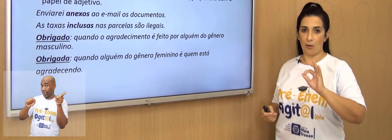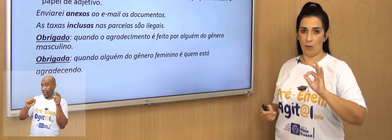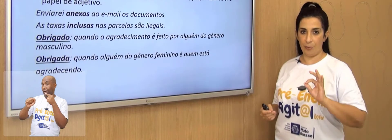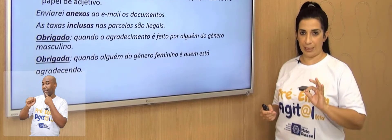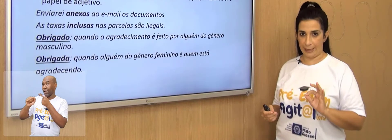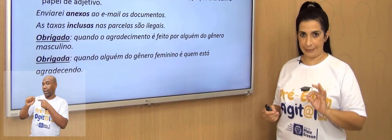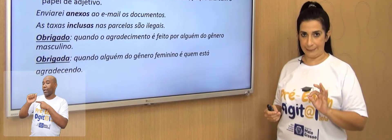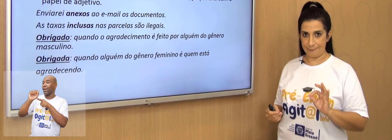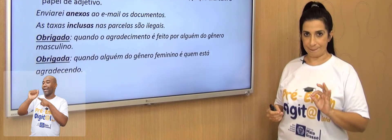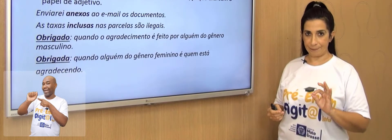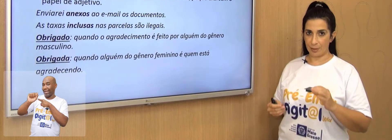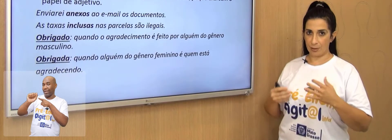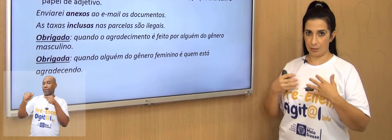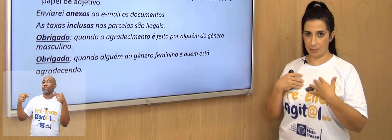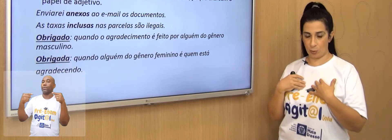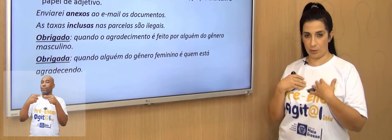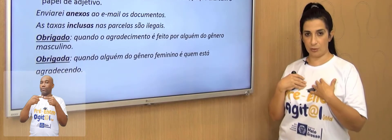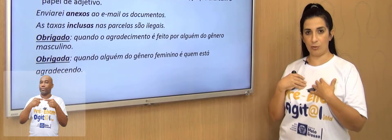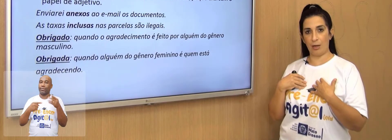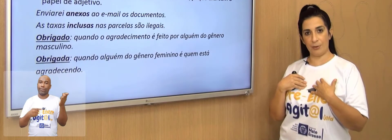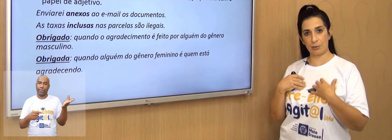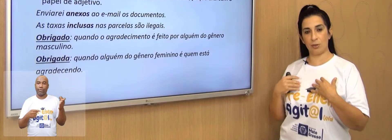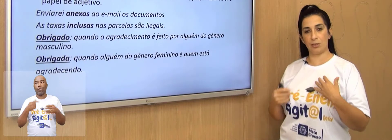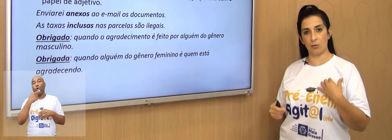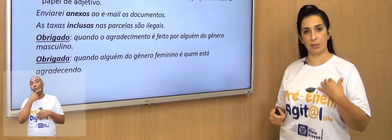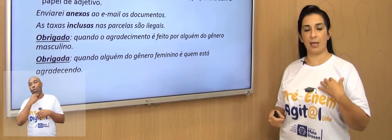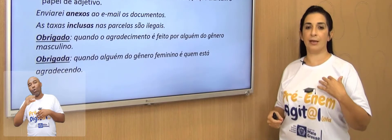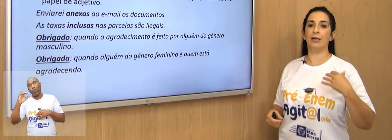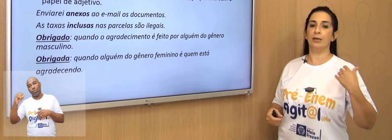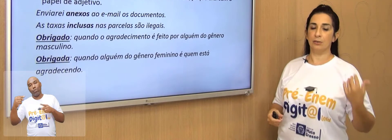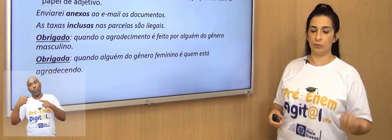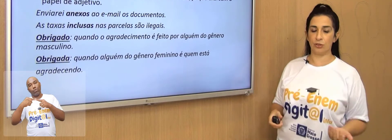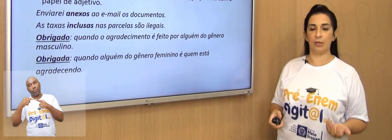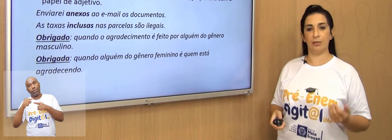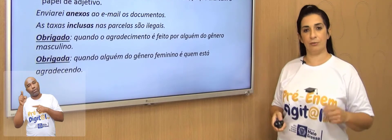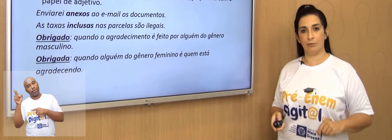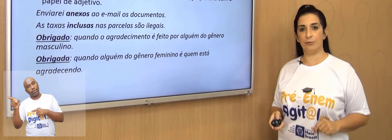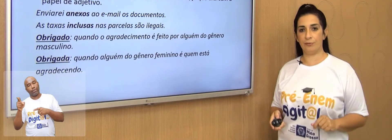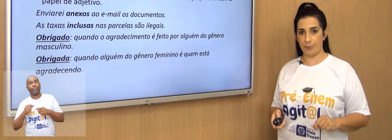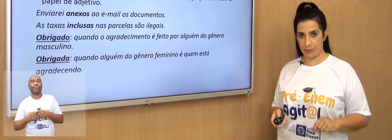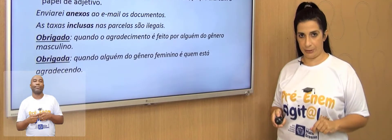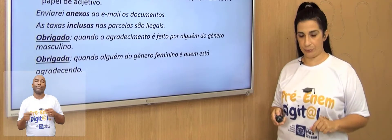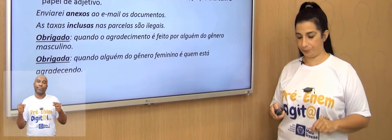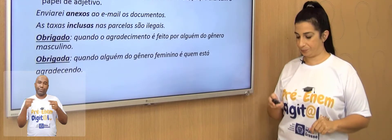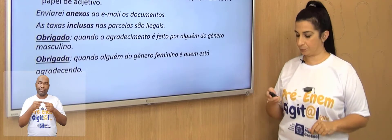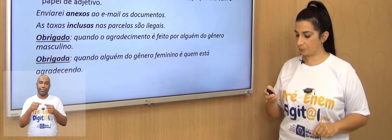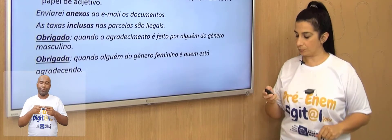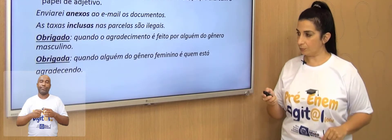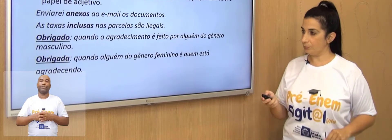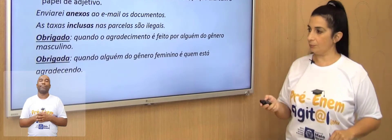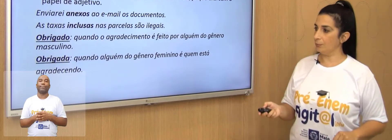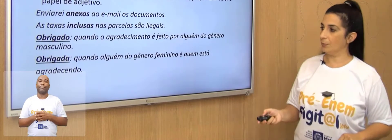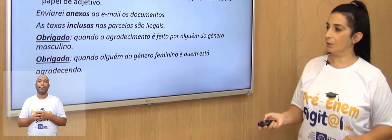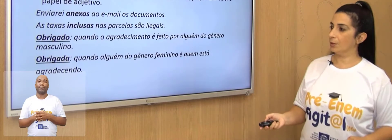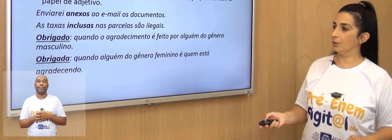sempre obrigada, quando a pessoa se considera do gênero feminino.